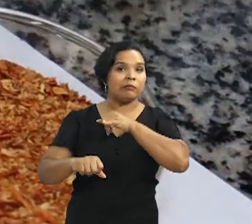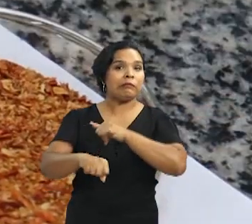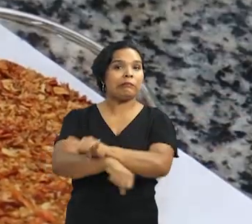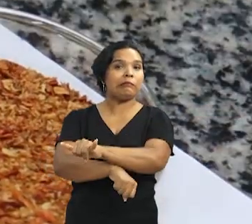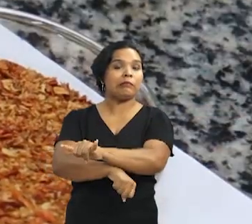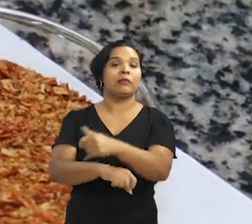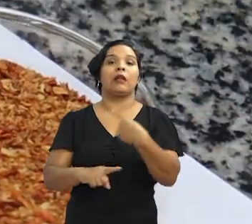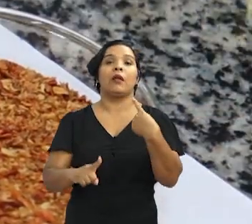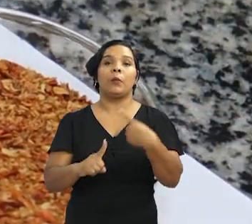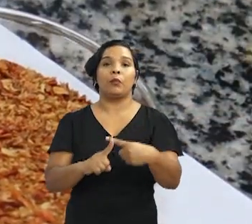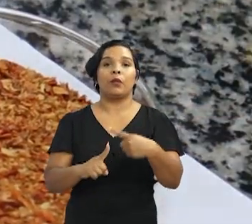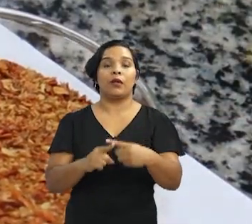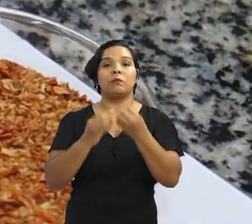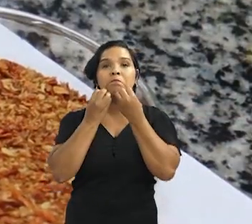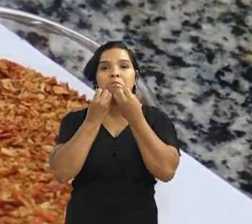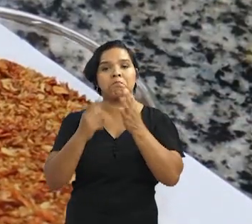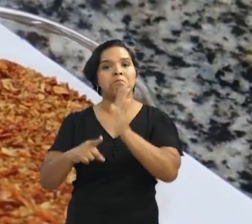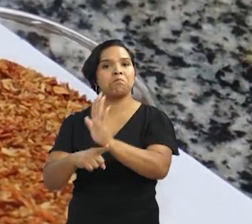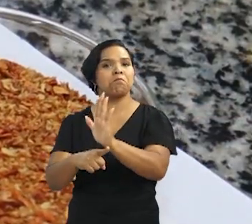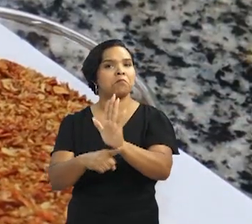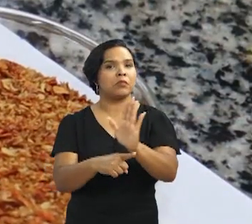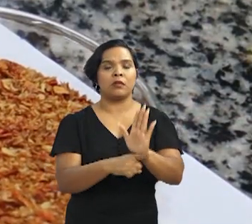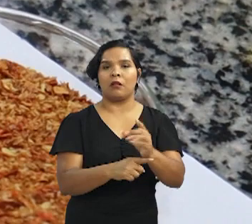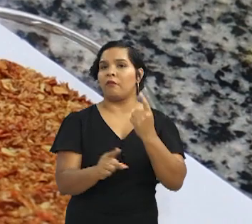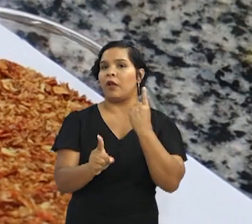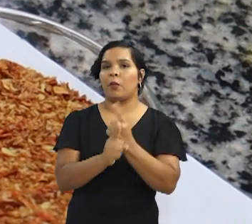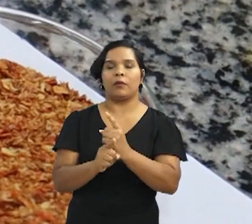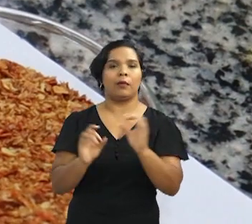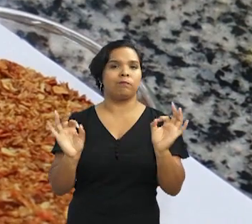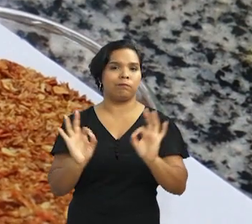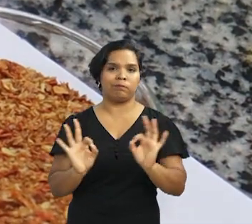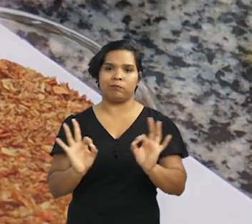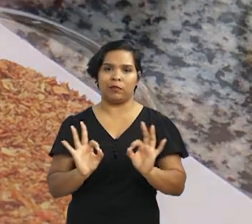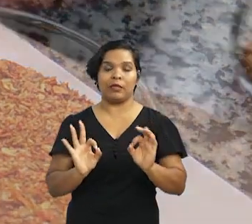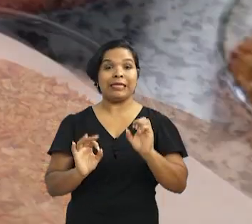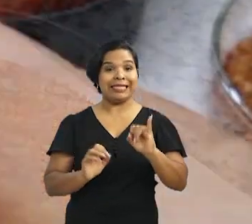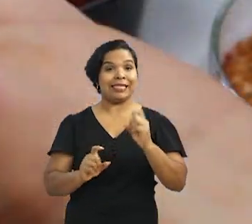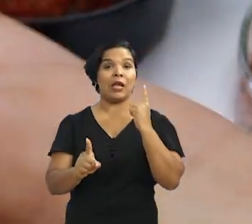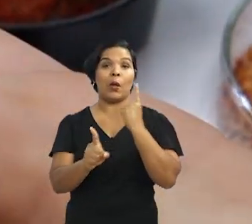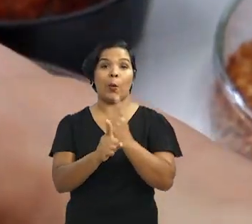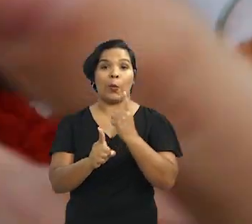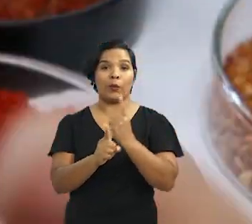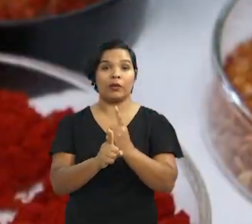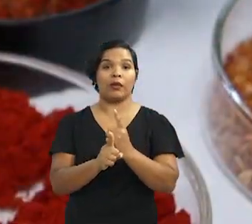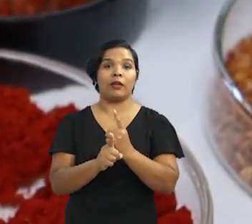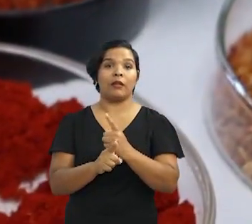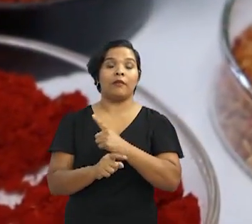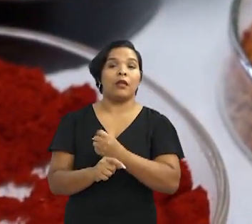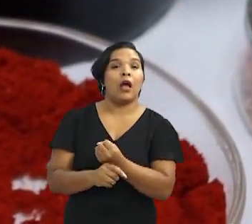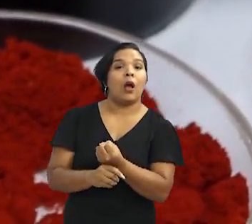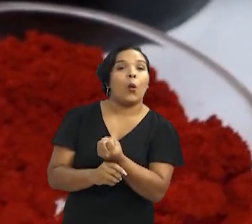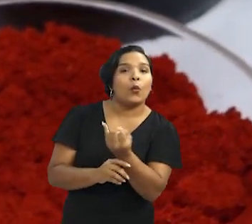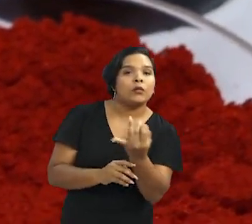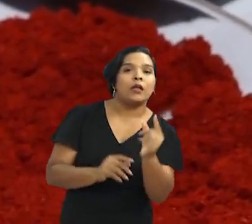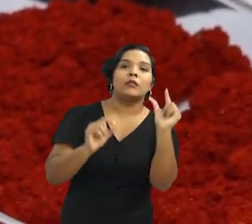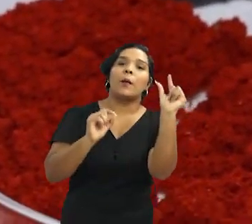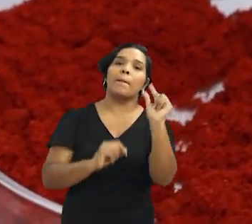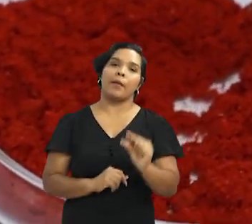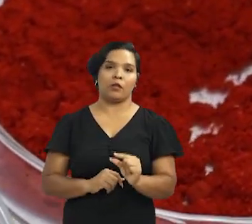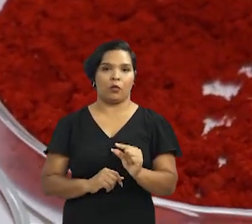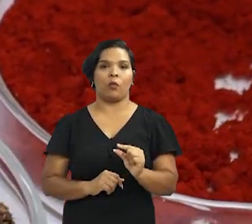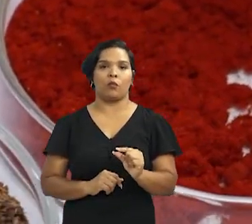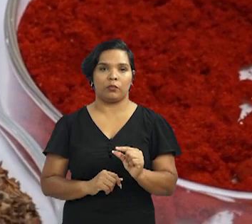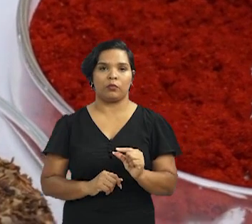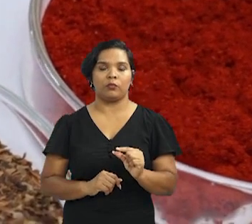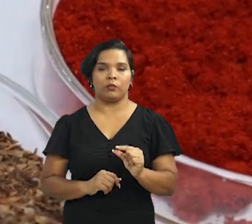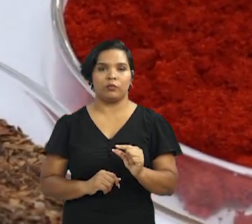sendo enganado, porque esses benefícios eles não vão se encontrar lá, ou se eu encontrar, eles vão estar em uma quantidade muito